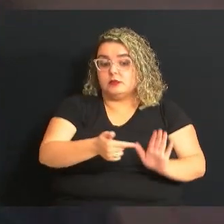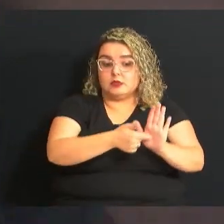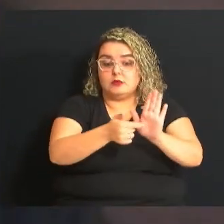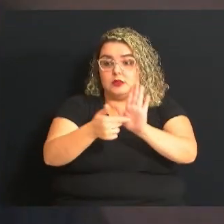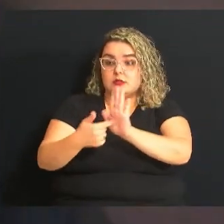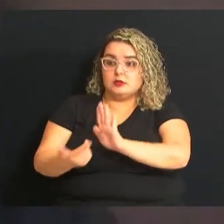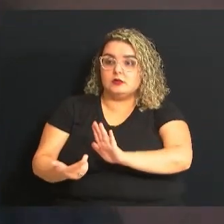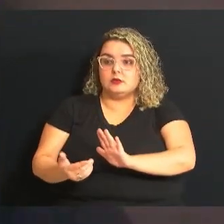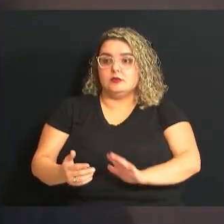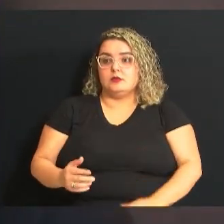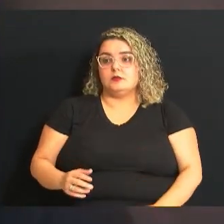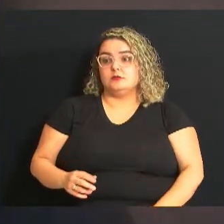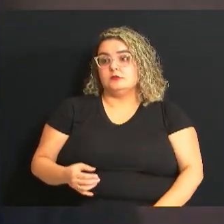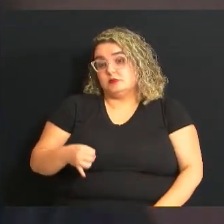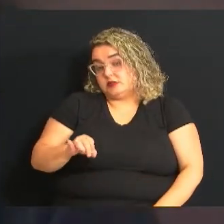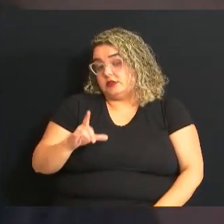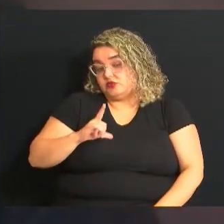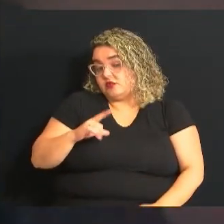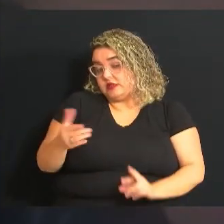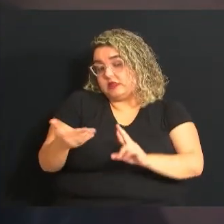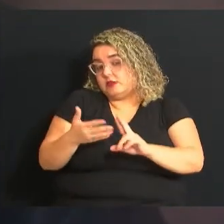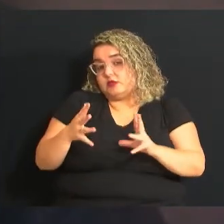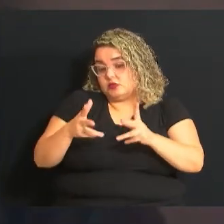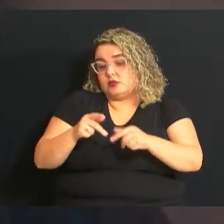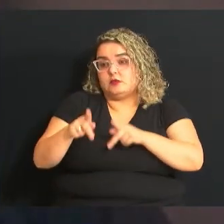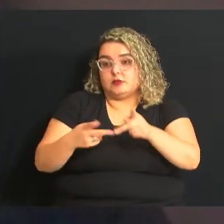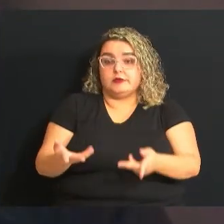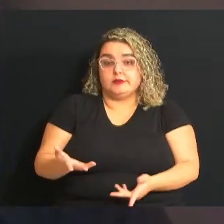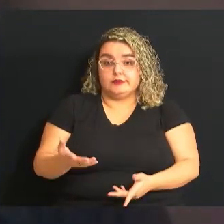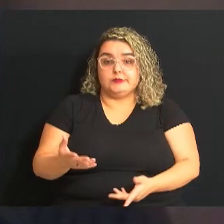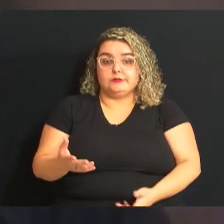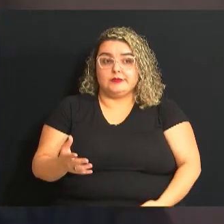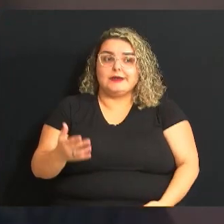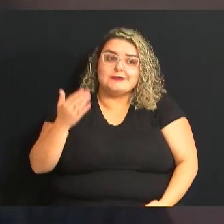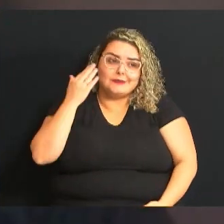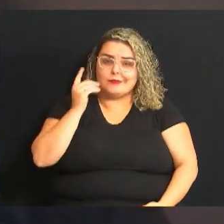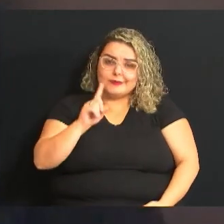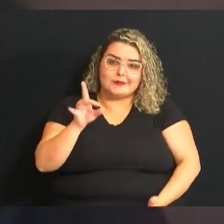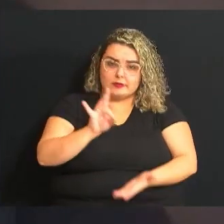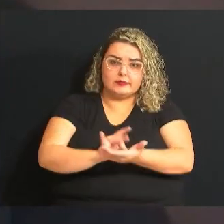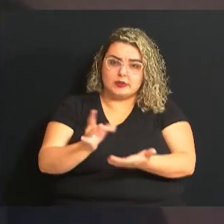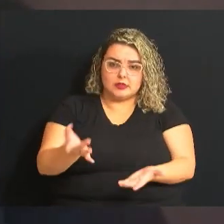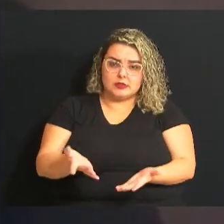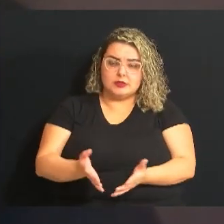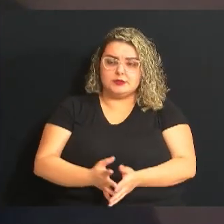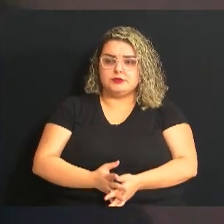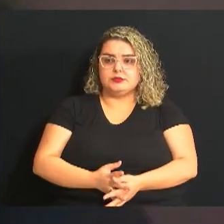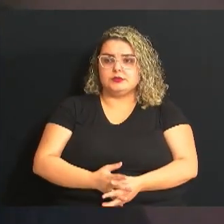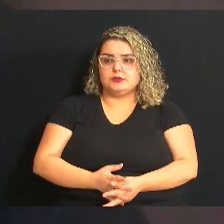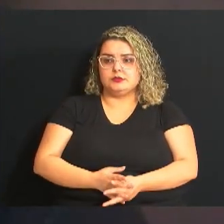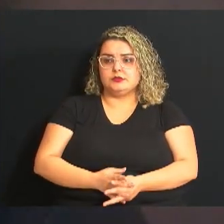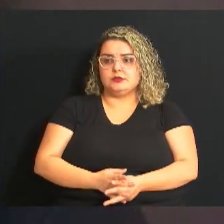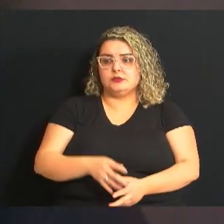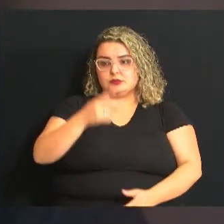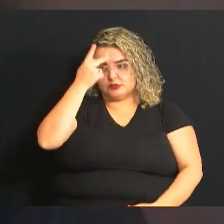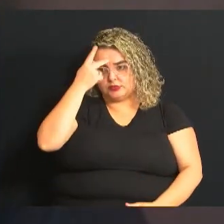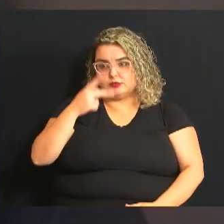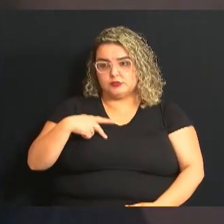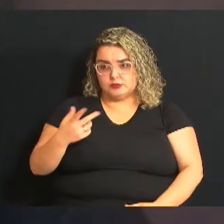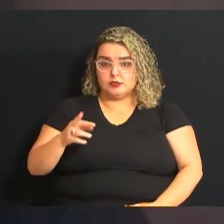do professor, do coordenador, do diretor, das famílias, do próprio aluno, tá